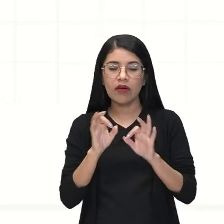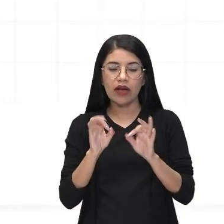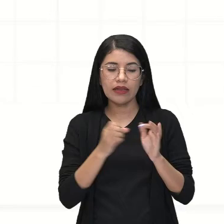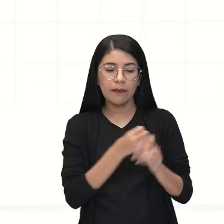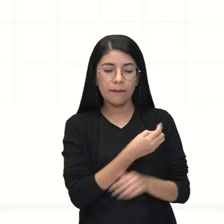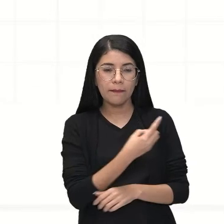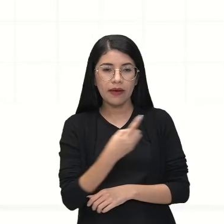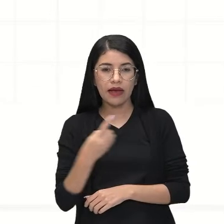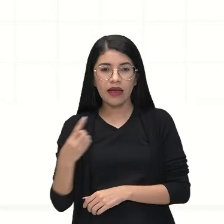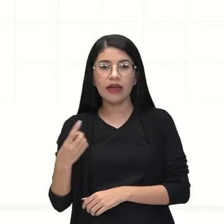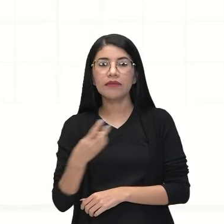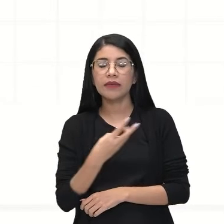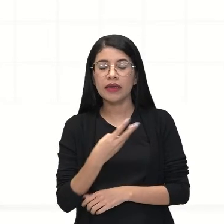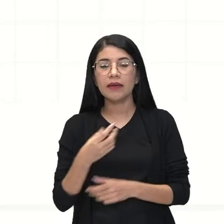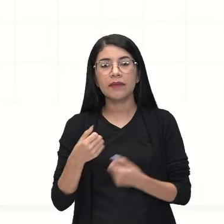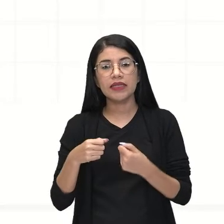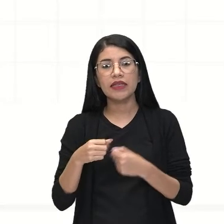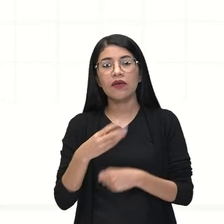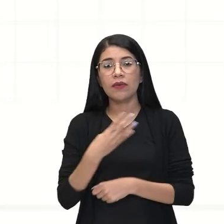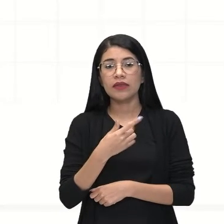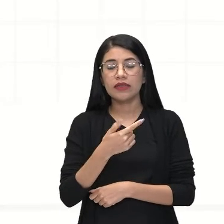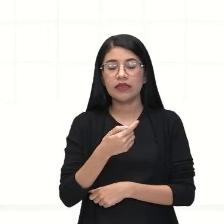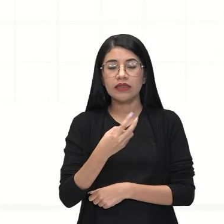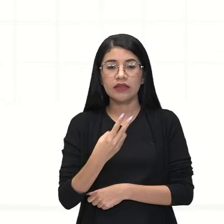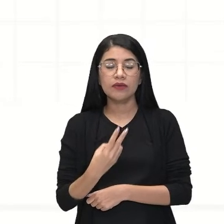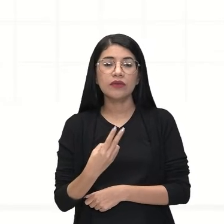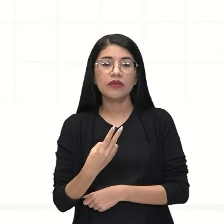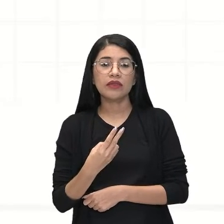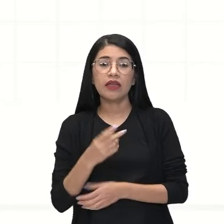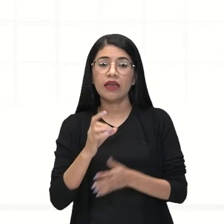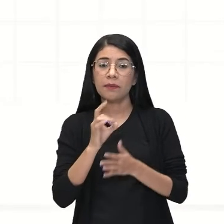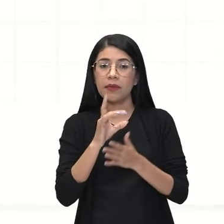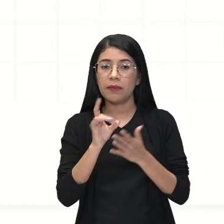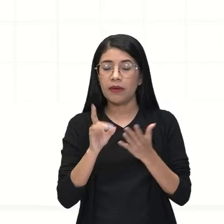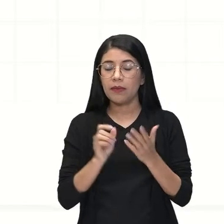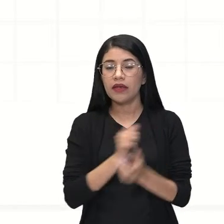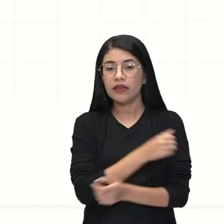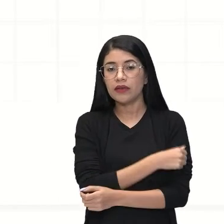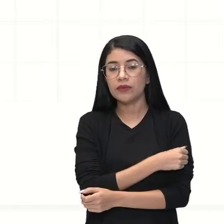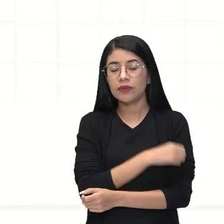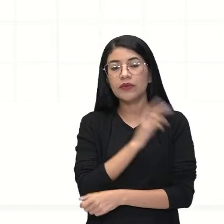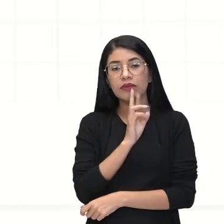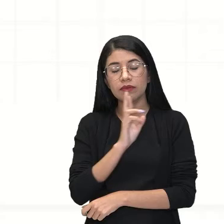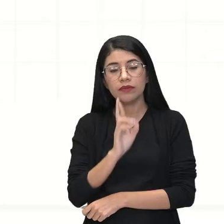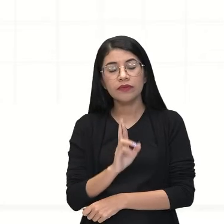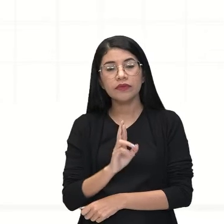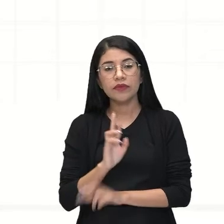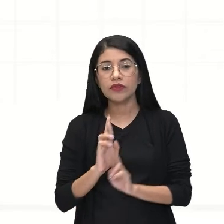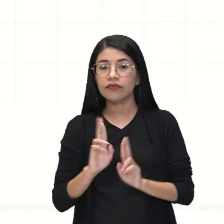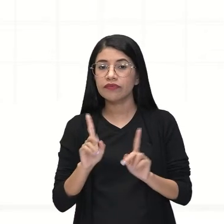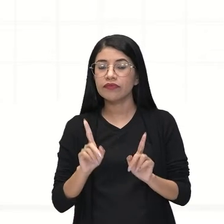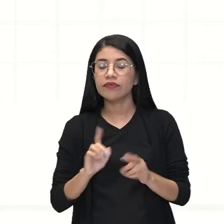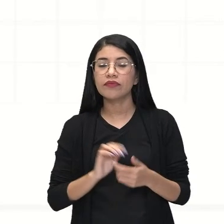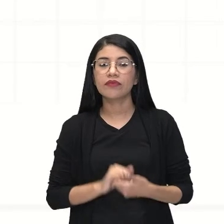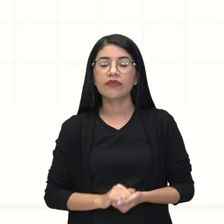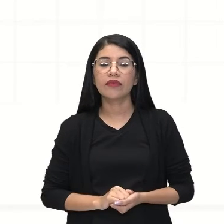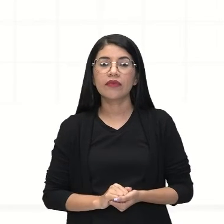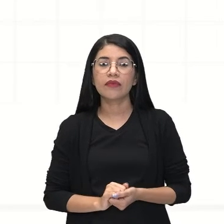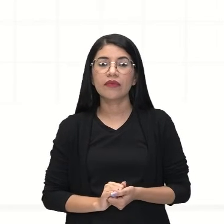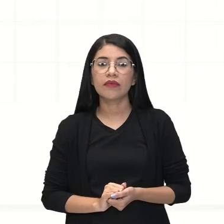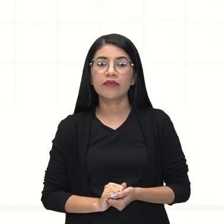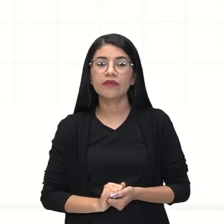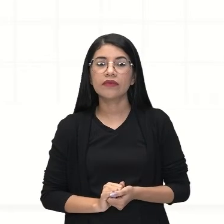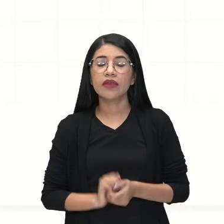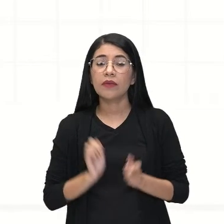escrever 472 números, né? Porque cada aluno escolheu um número. Então, para eu saber qual é o termo